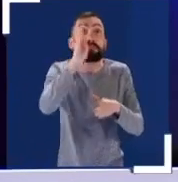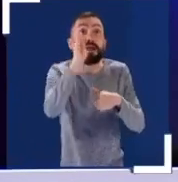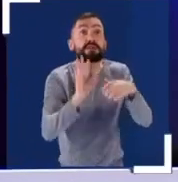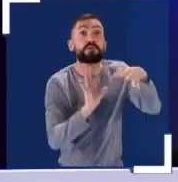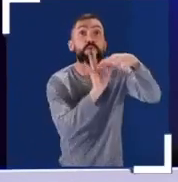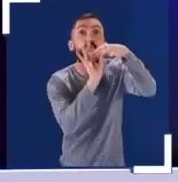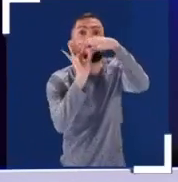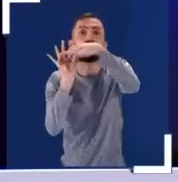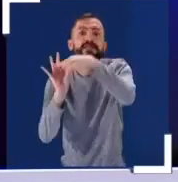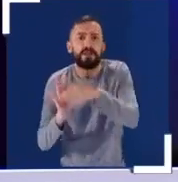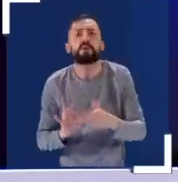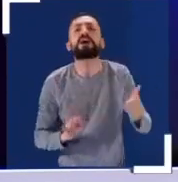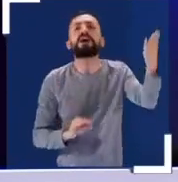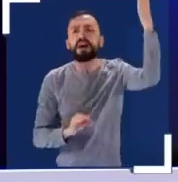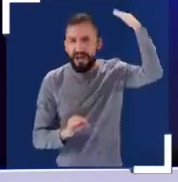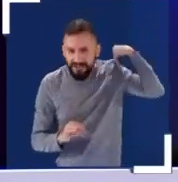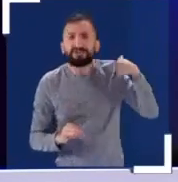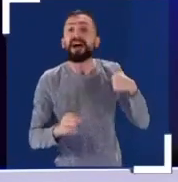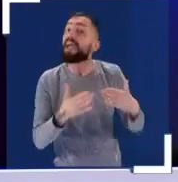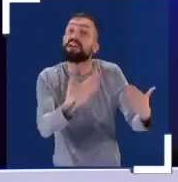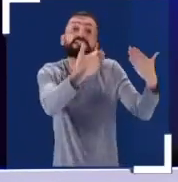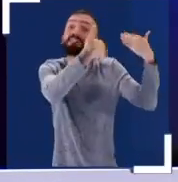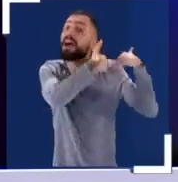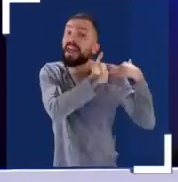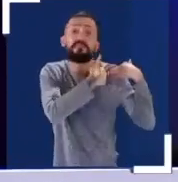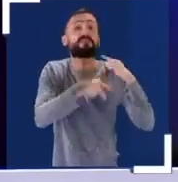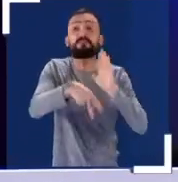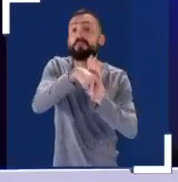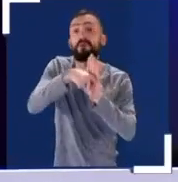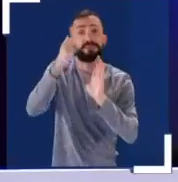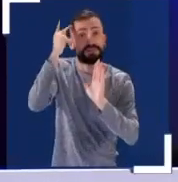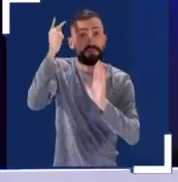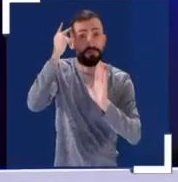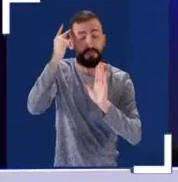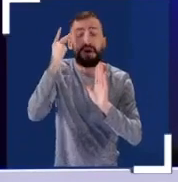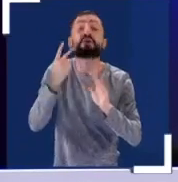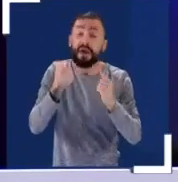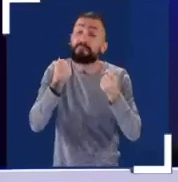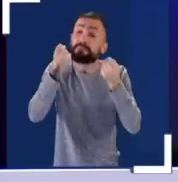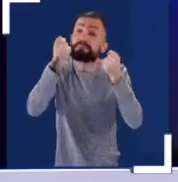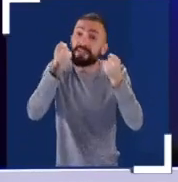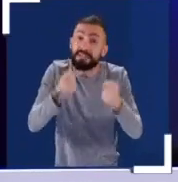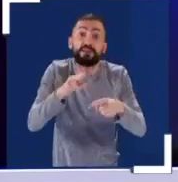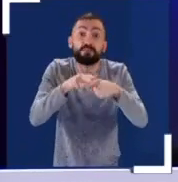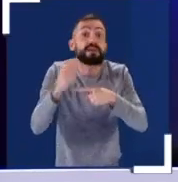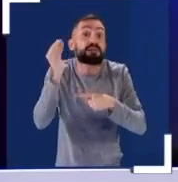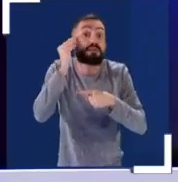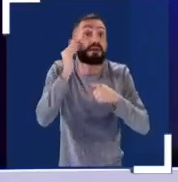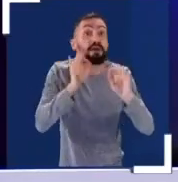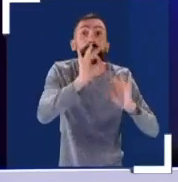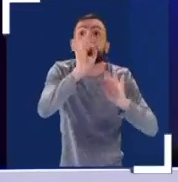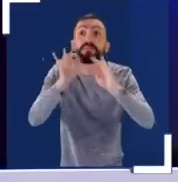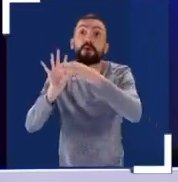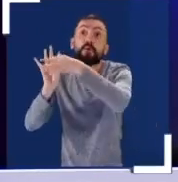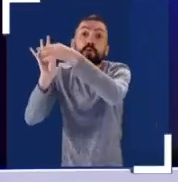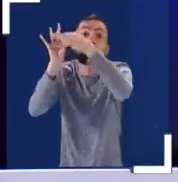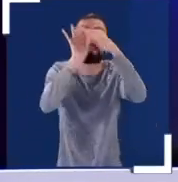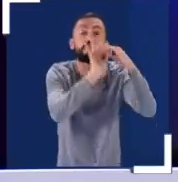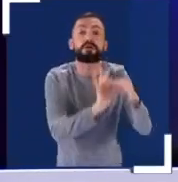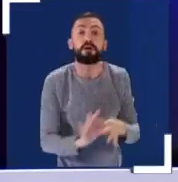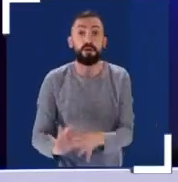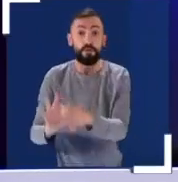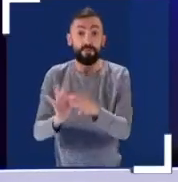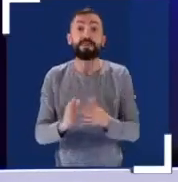outras vezes. Foi a tarefa de São Paulo maior do que a tarefa brasileira que conduziu o nosso país. Nós estamos nessa